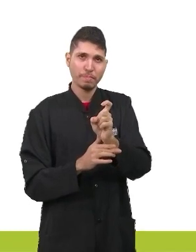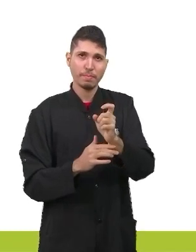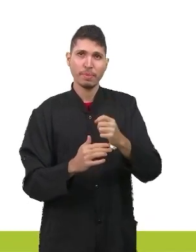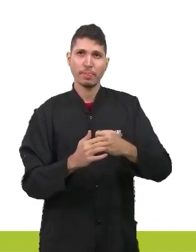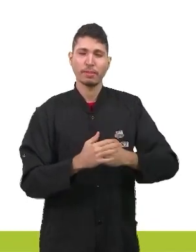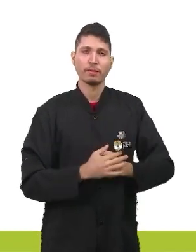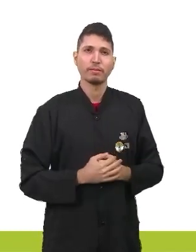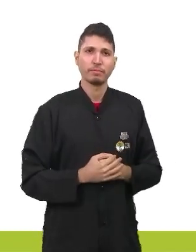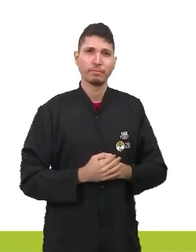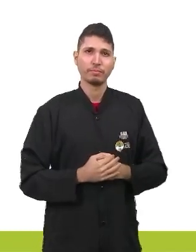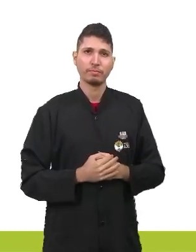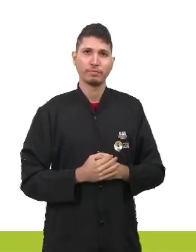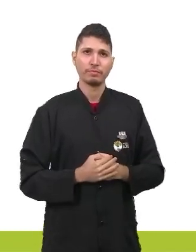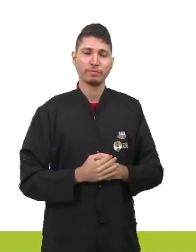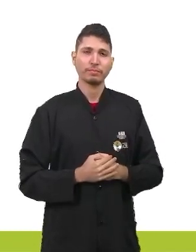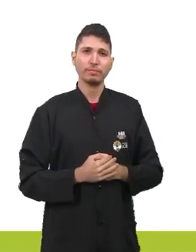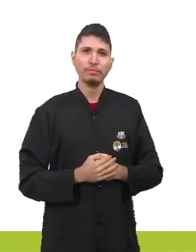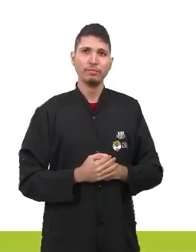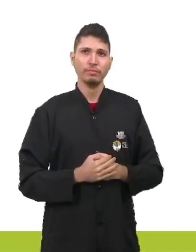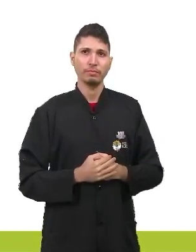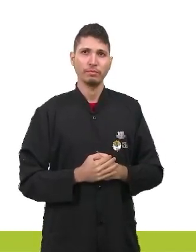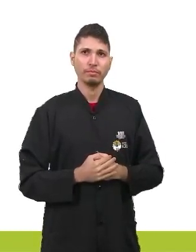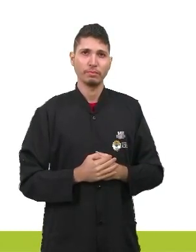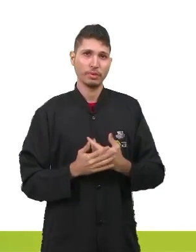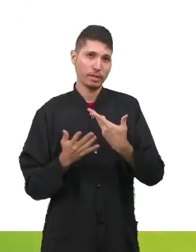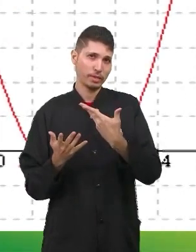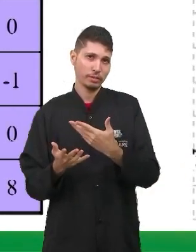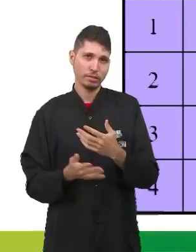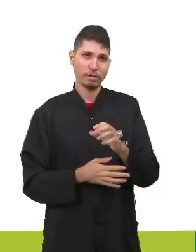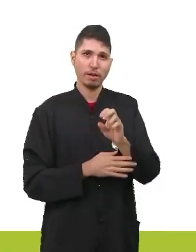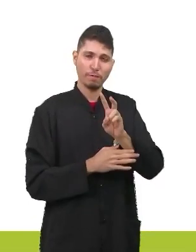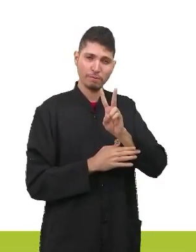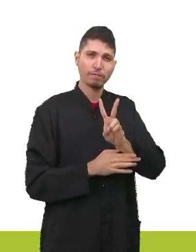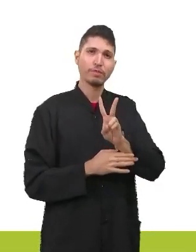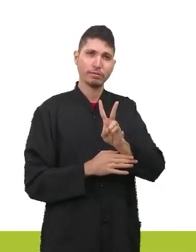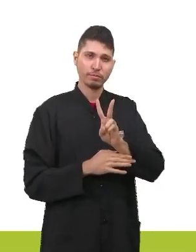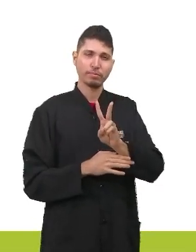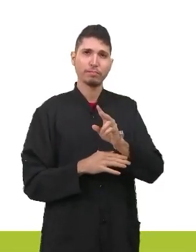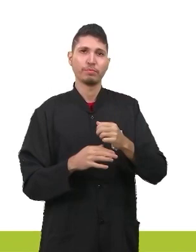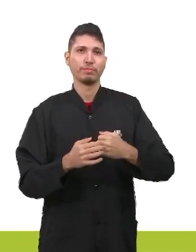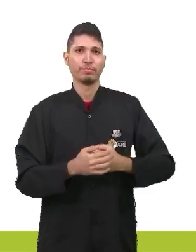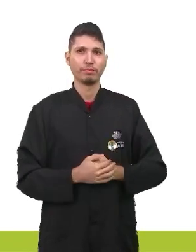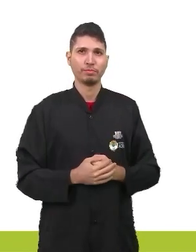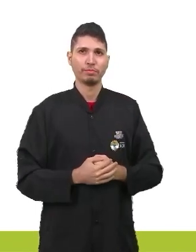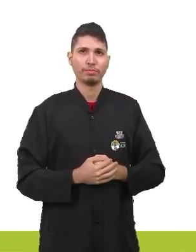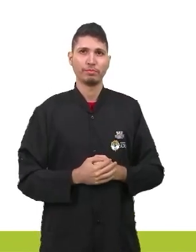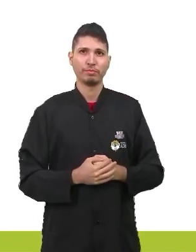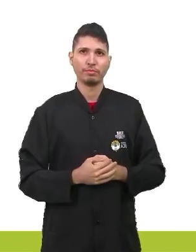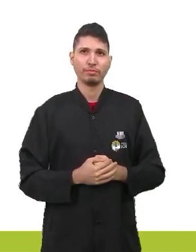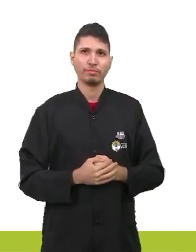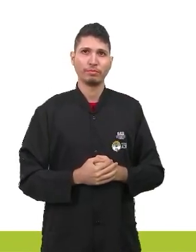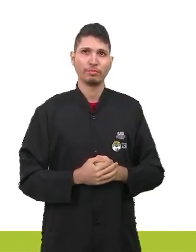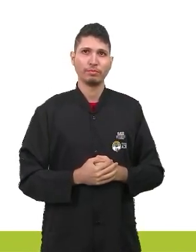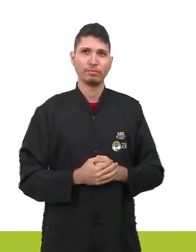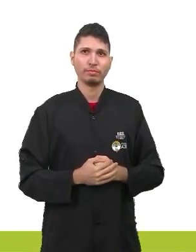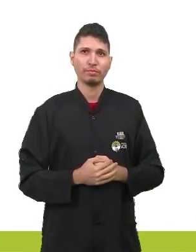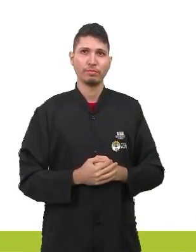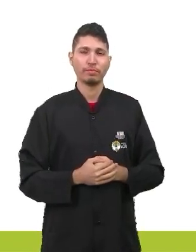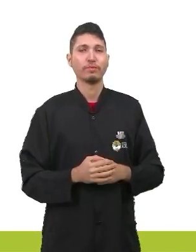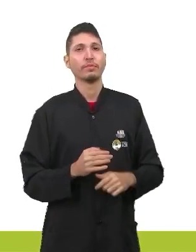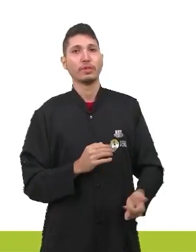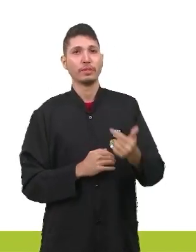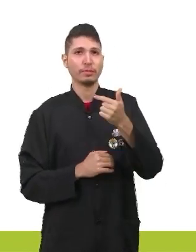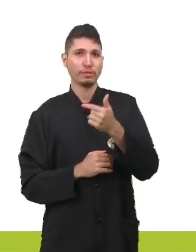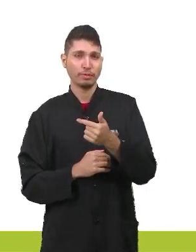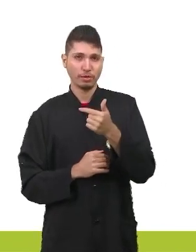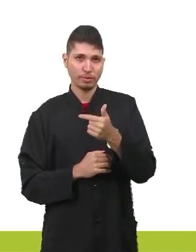está aparecendo aqui, mas você pode deduzir. Esse é o vértice da parábola, tá bom? Função incompleta do segundo grau. De novo,